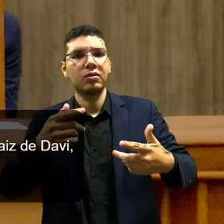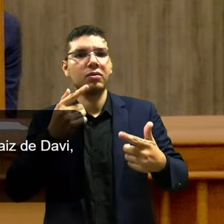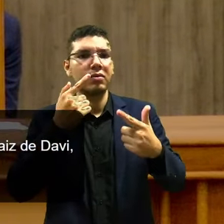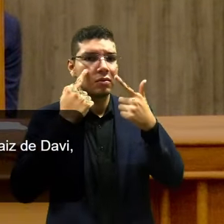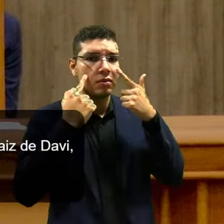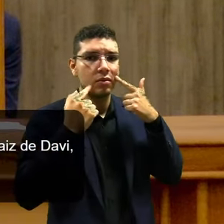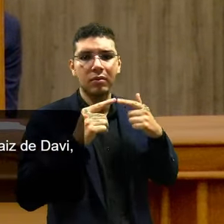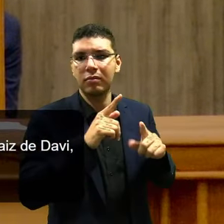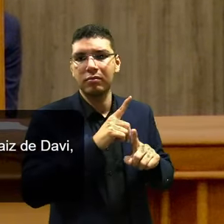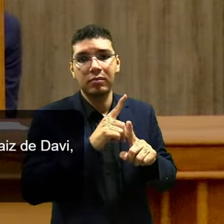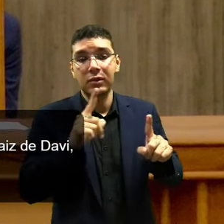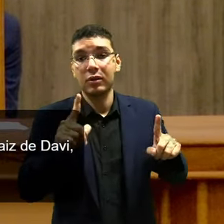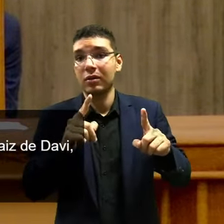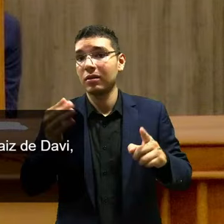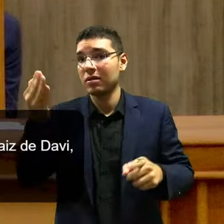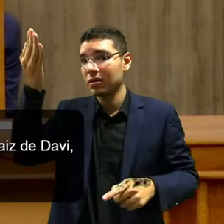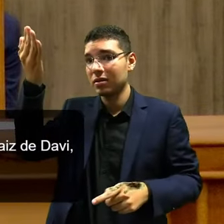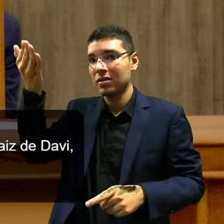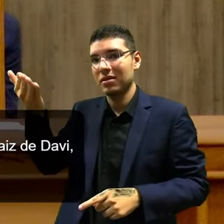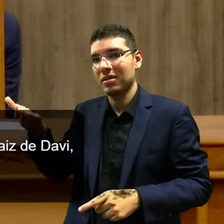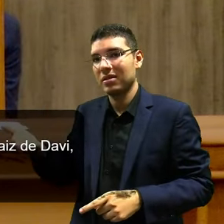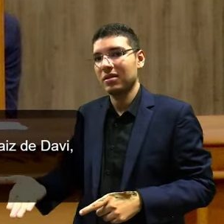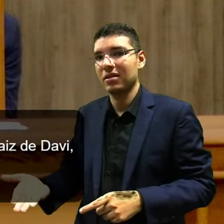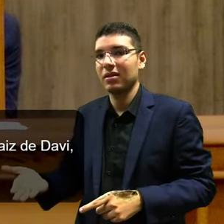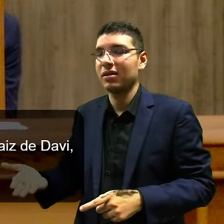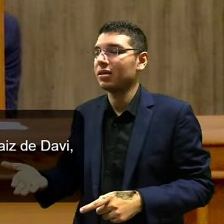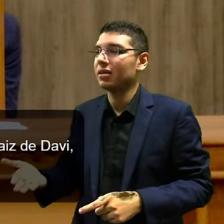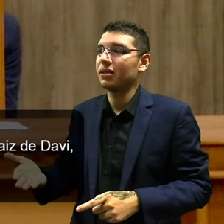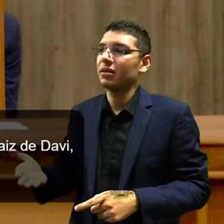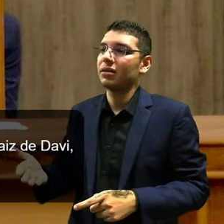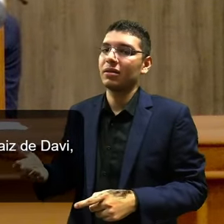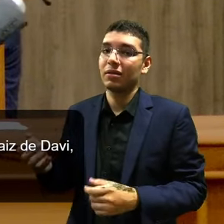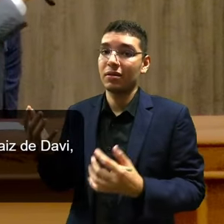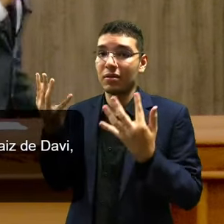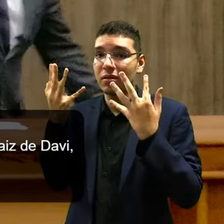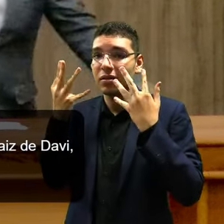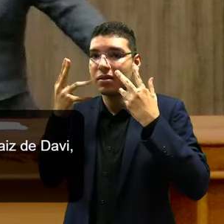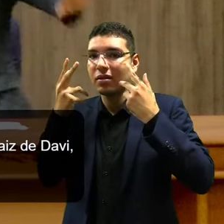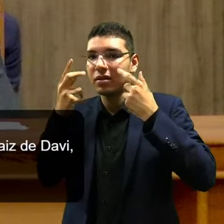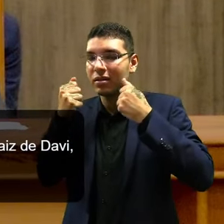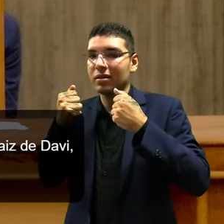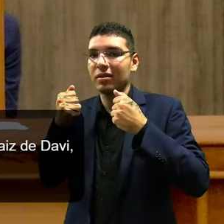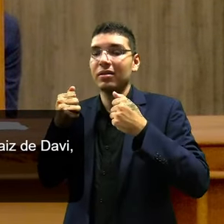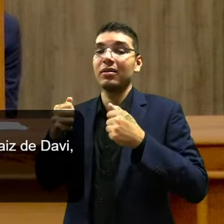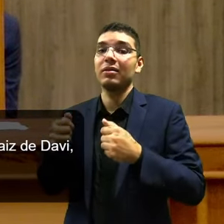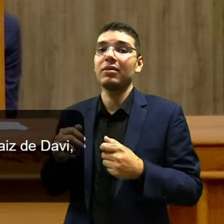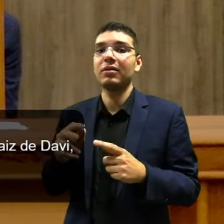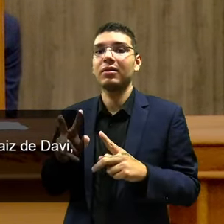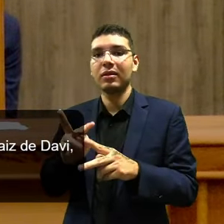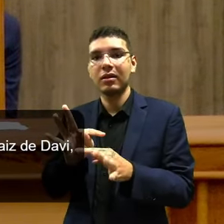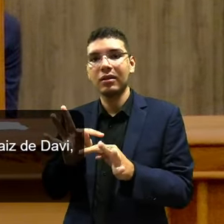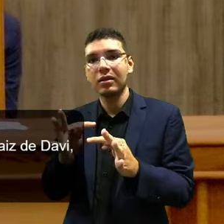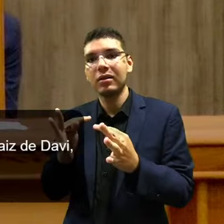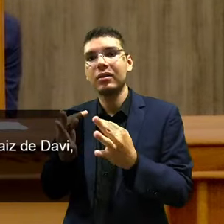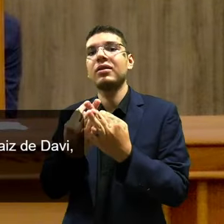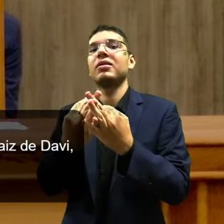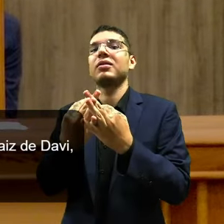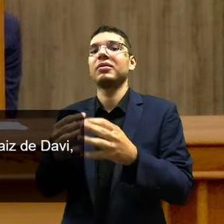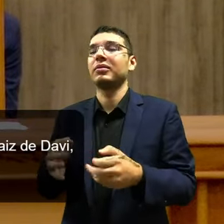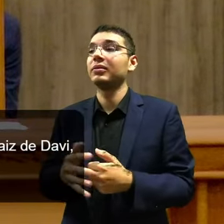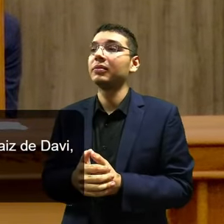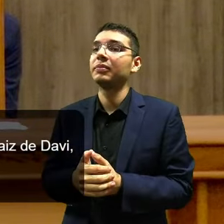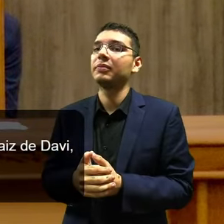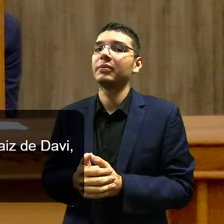Judá Eita a raiz de Davi Eita glória a Deus para aí para aí levante a sua mão comigo e